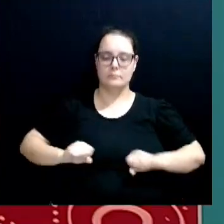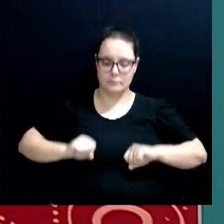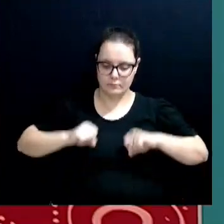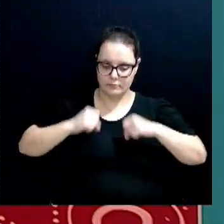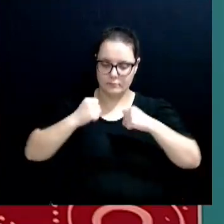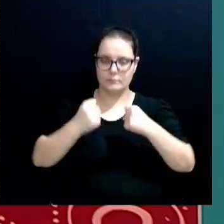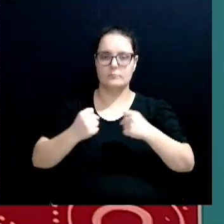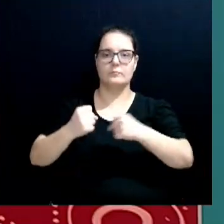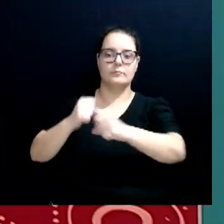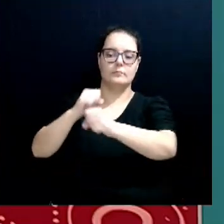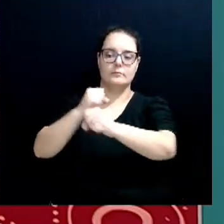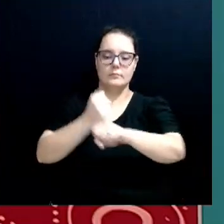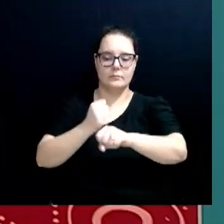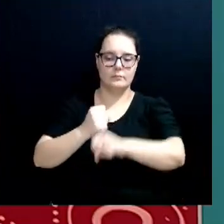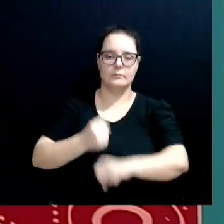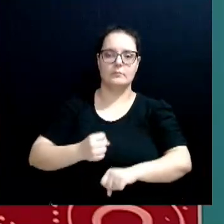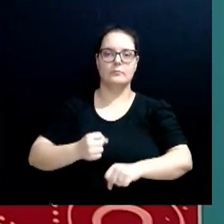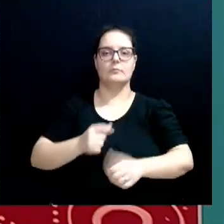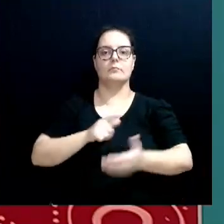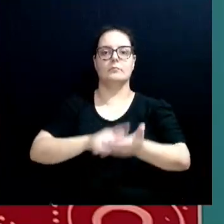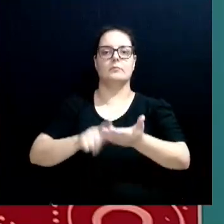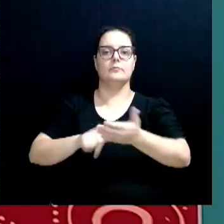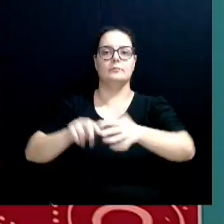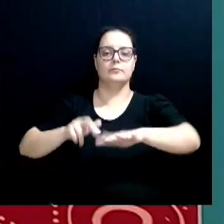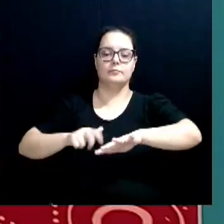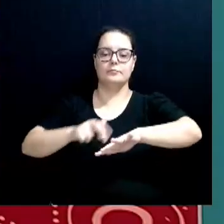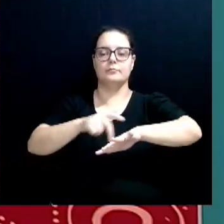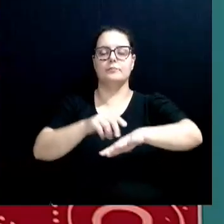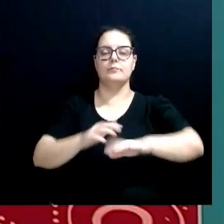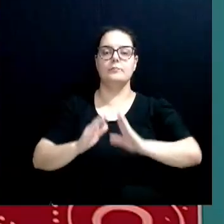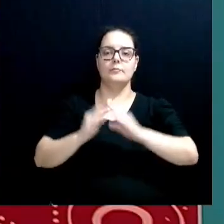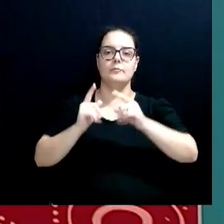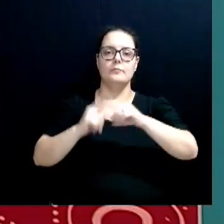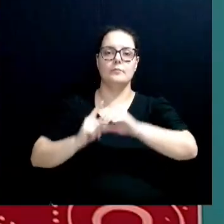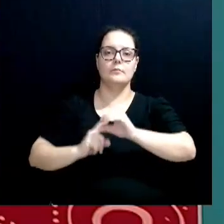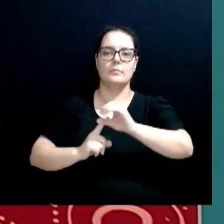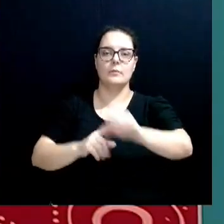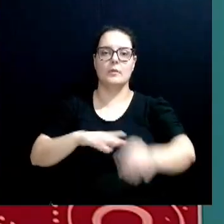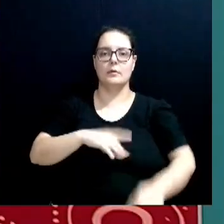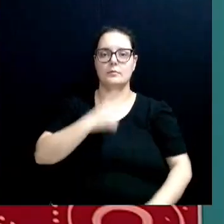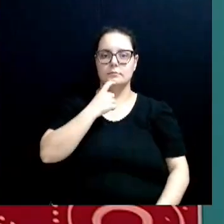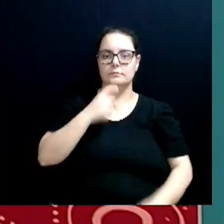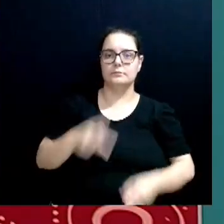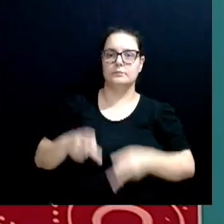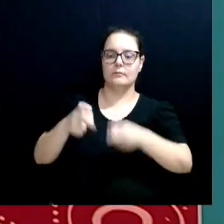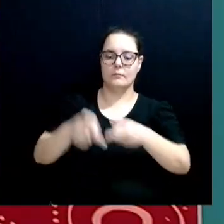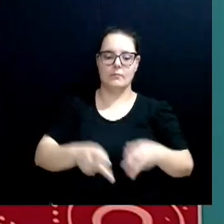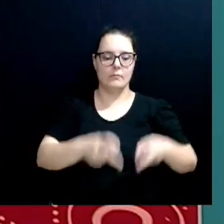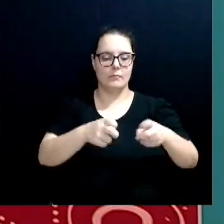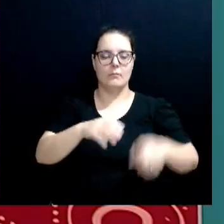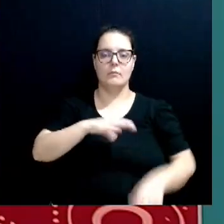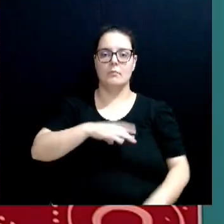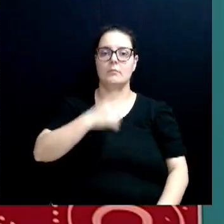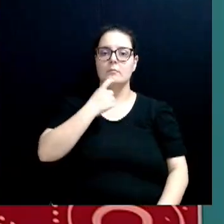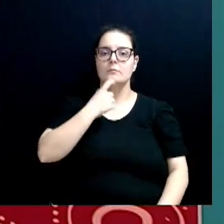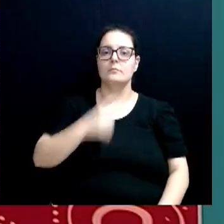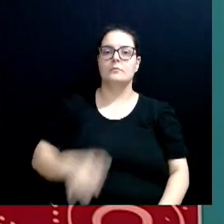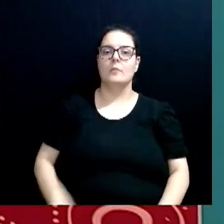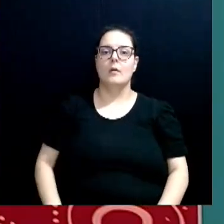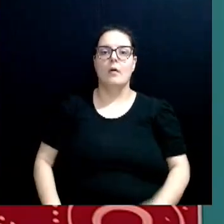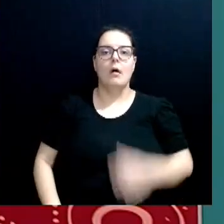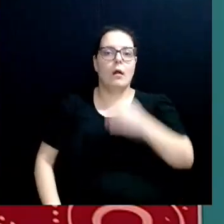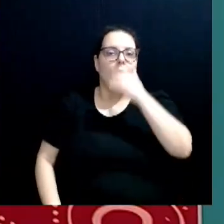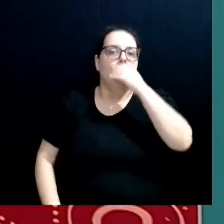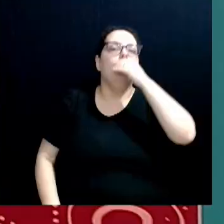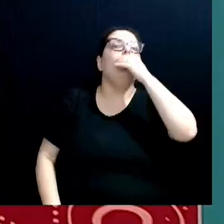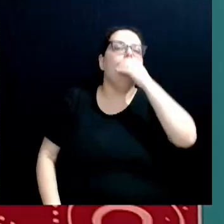da escadaria da Catedral Metropolitana de Campinas são reconhecidas no município como patrimônio